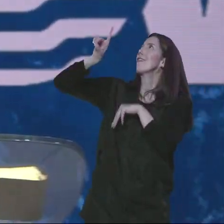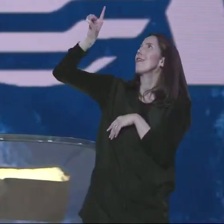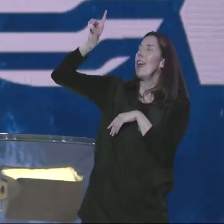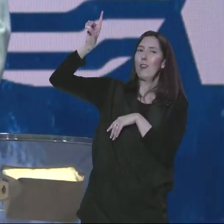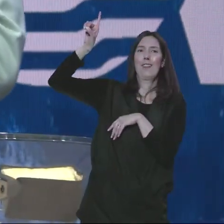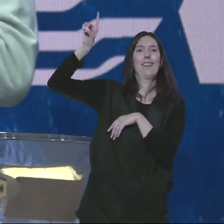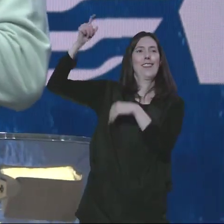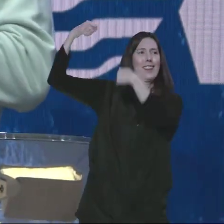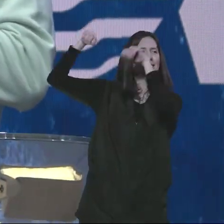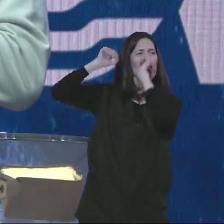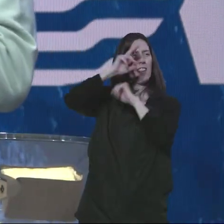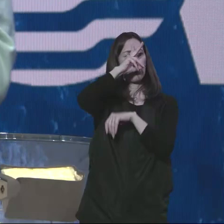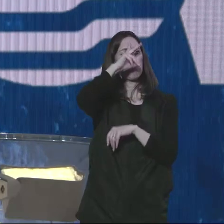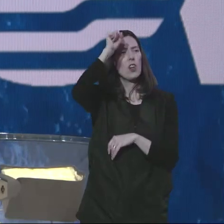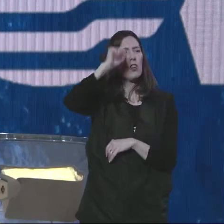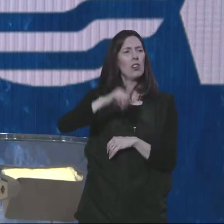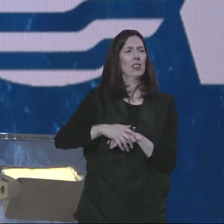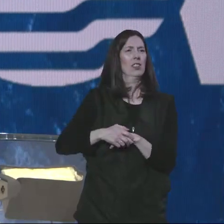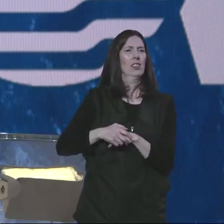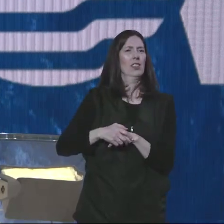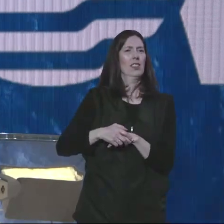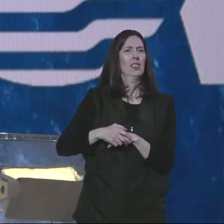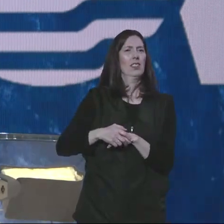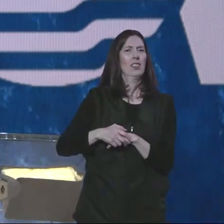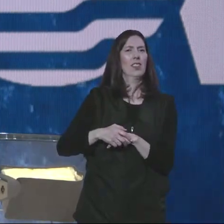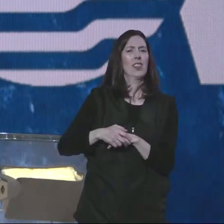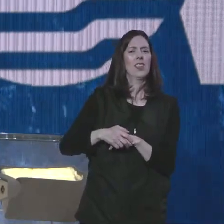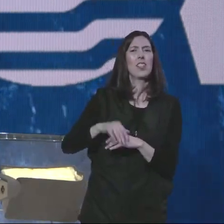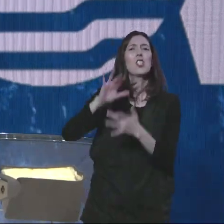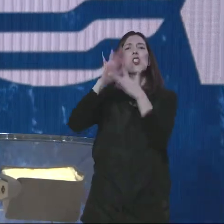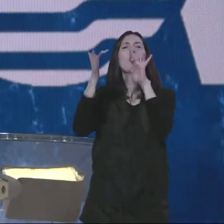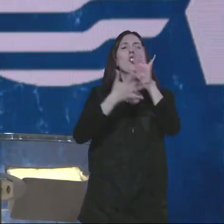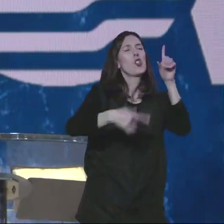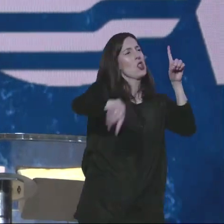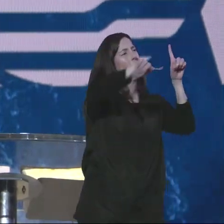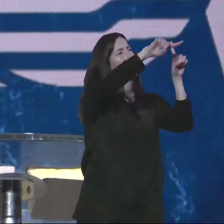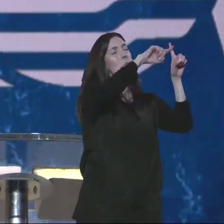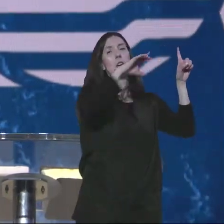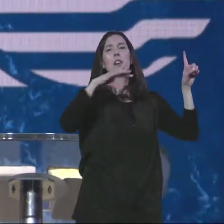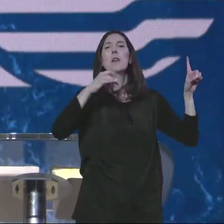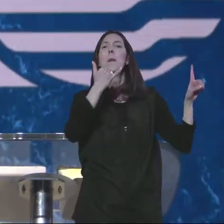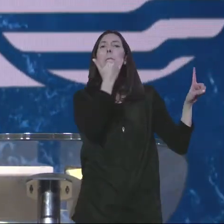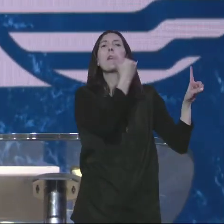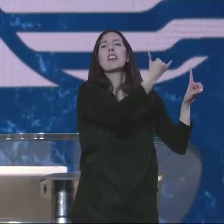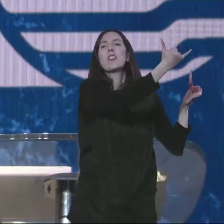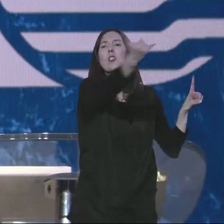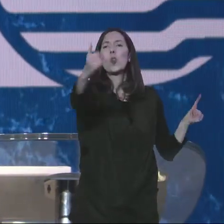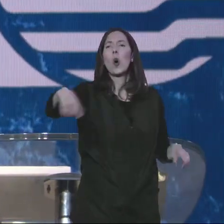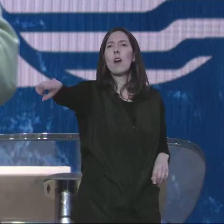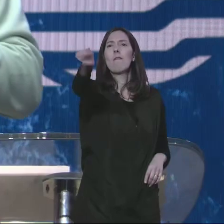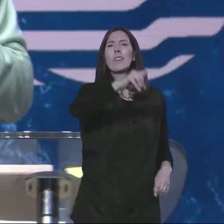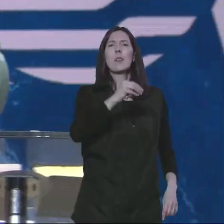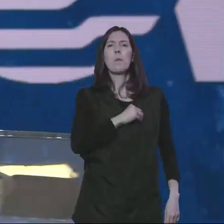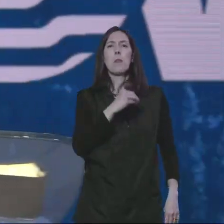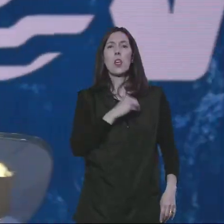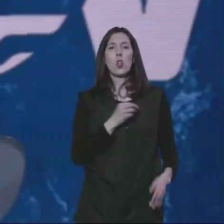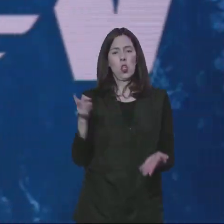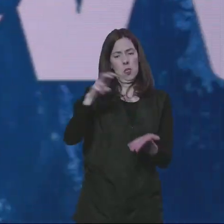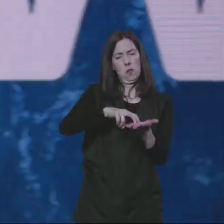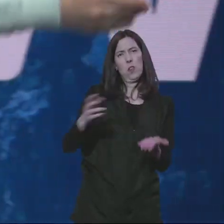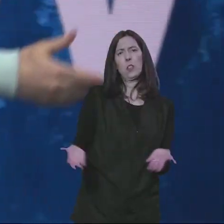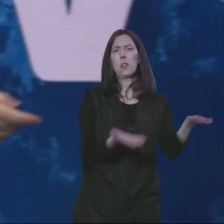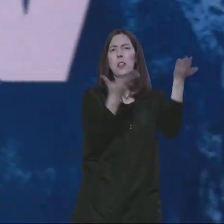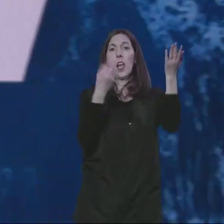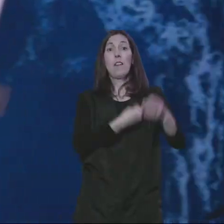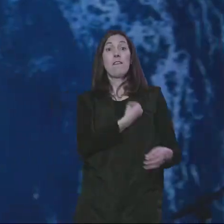Deus. Ele orava para o alvo que era a salvação. Jesus morreu na cruz para perdoar o meu e o seu pecado e ressuscitou para nos dar a